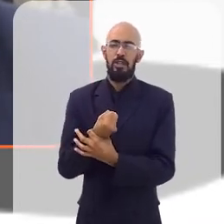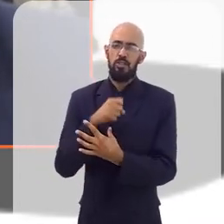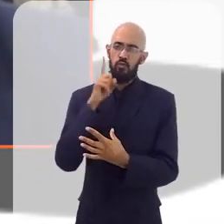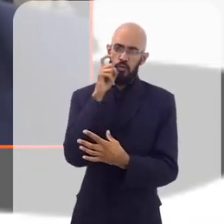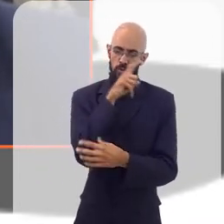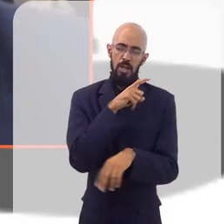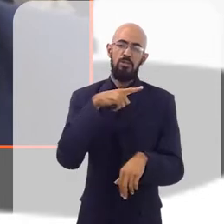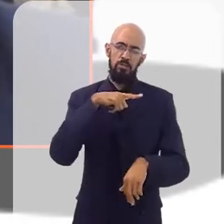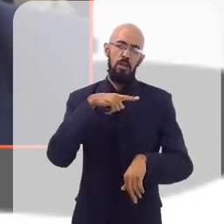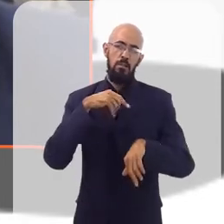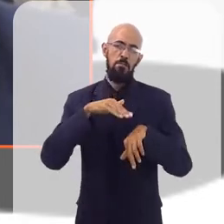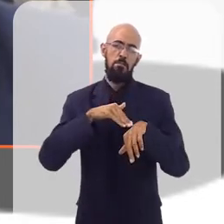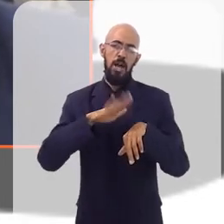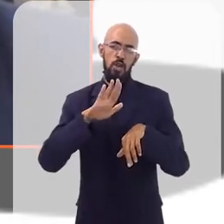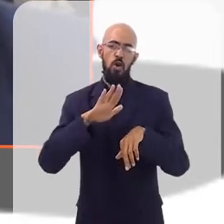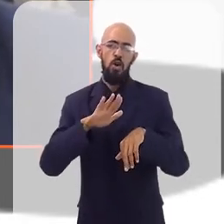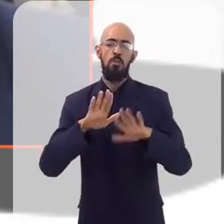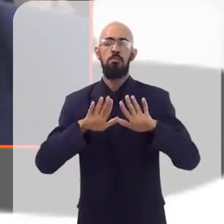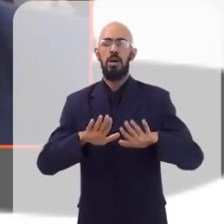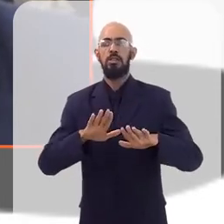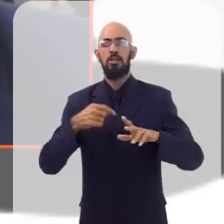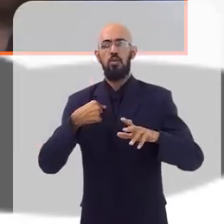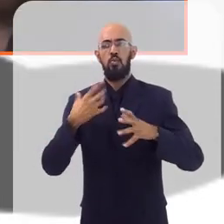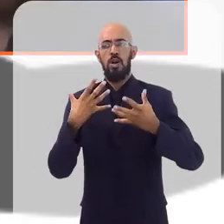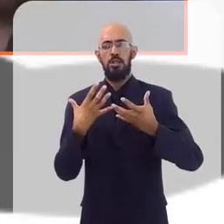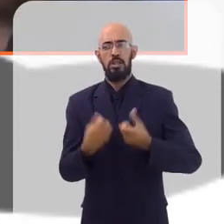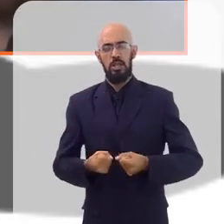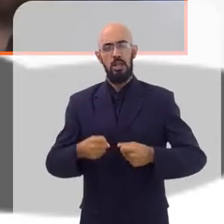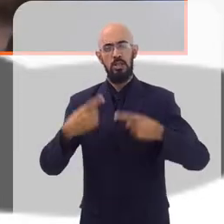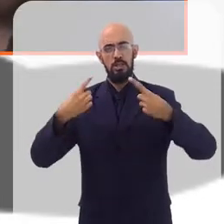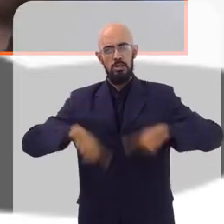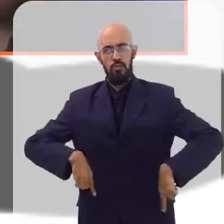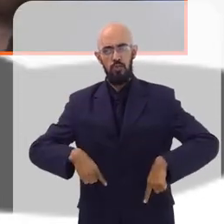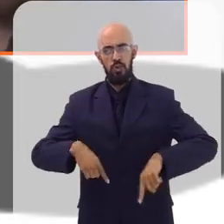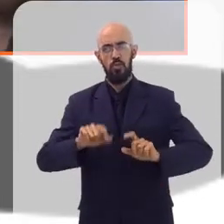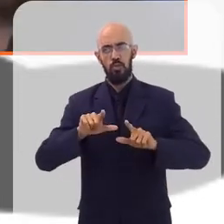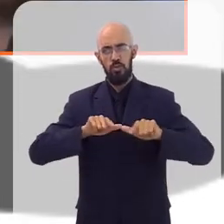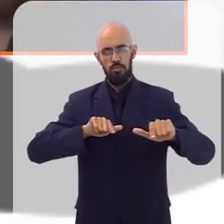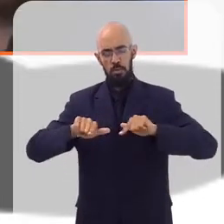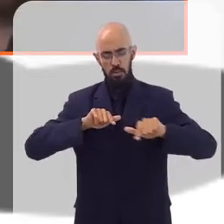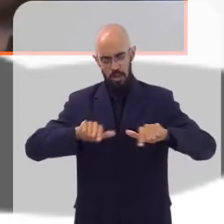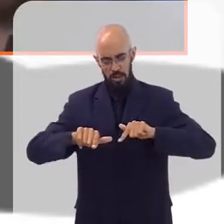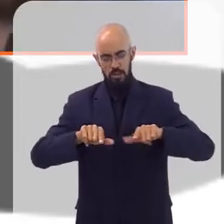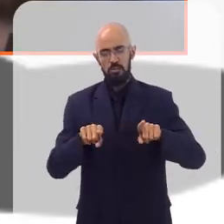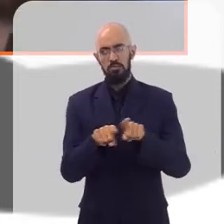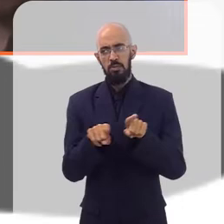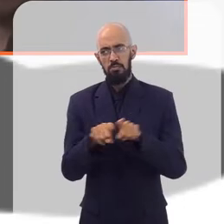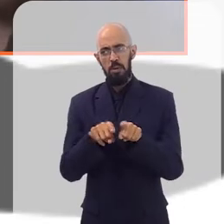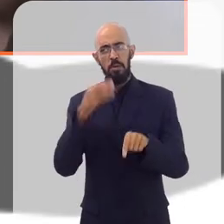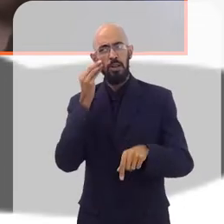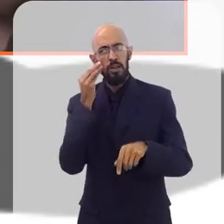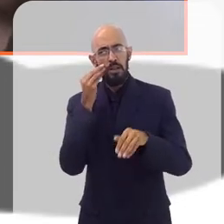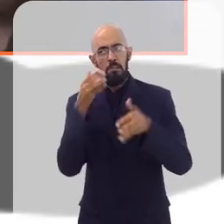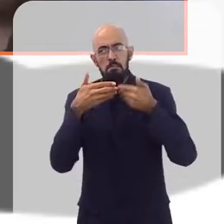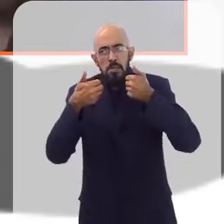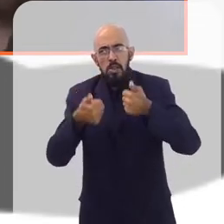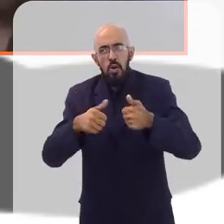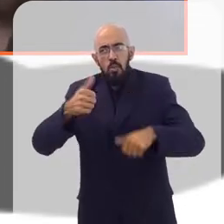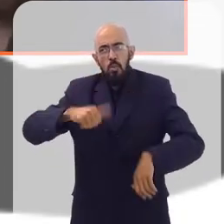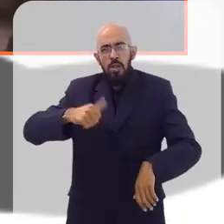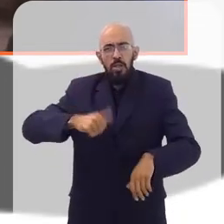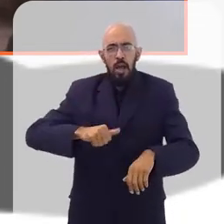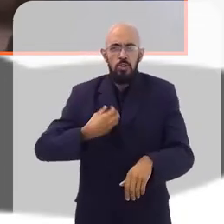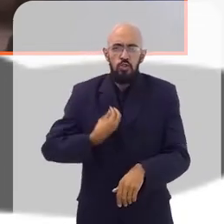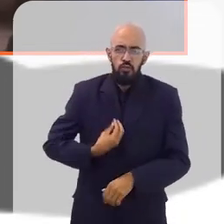as dificuldades são bem maiores mas eu aceitei esse desafio Tem trabalhado né para tentar melhorar a